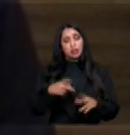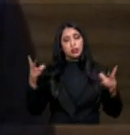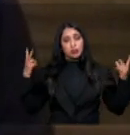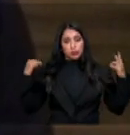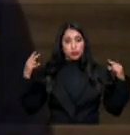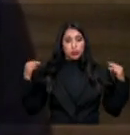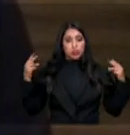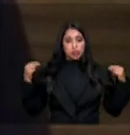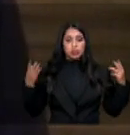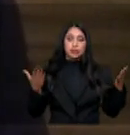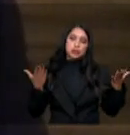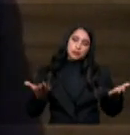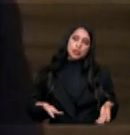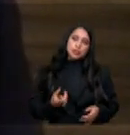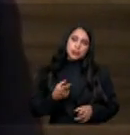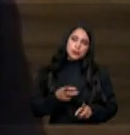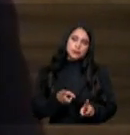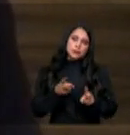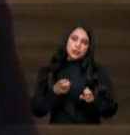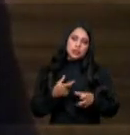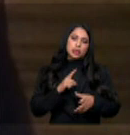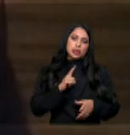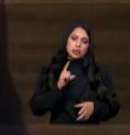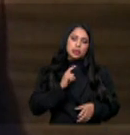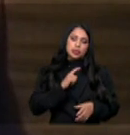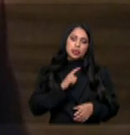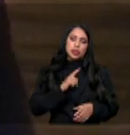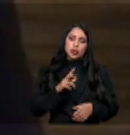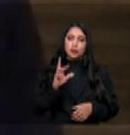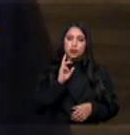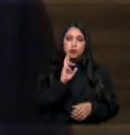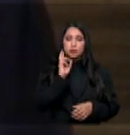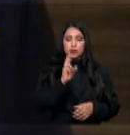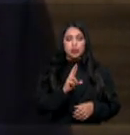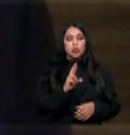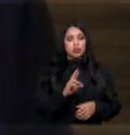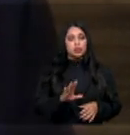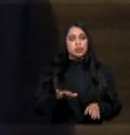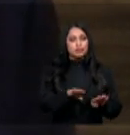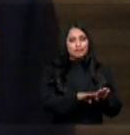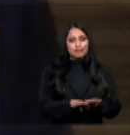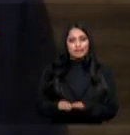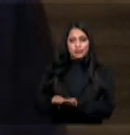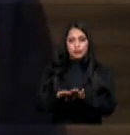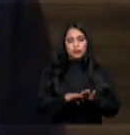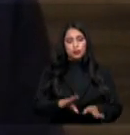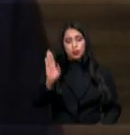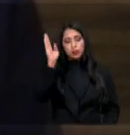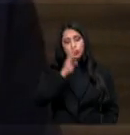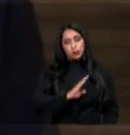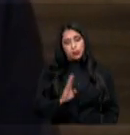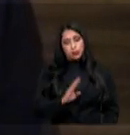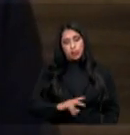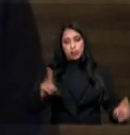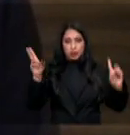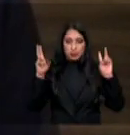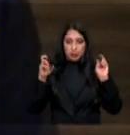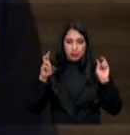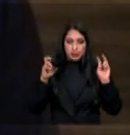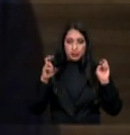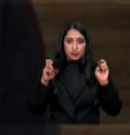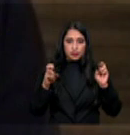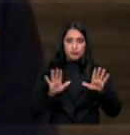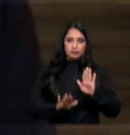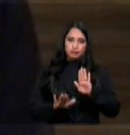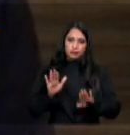ainda assim, me parece bem uma solução nacional uniforme para essa matéria.